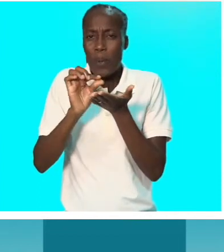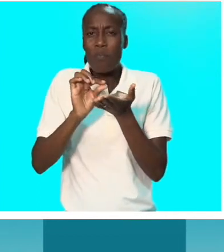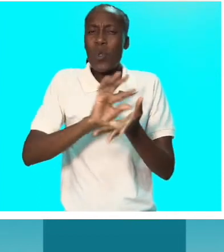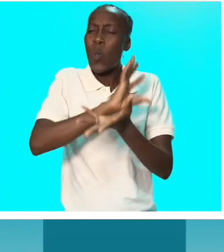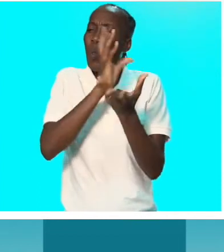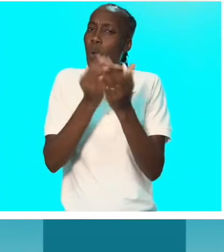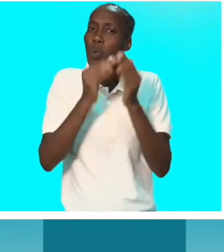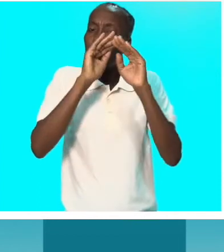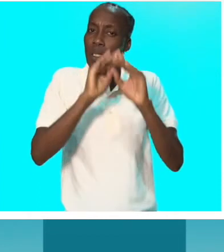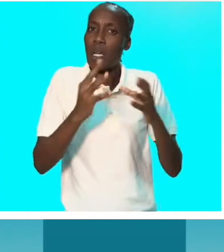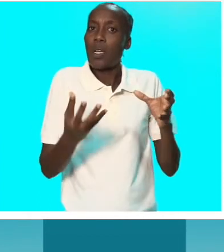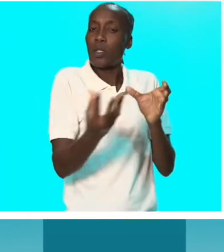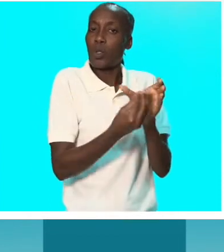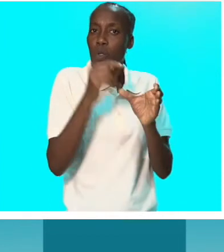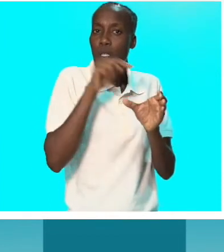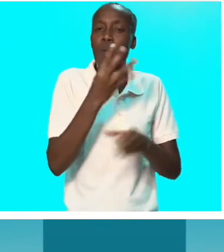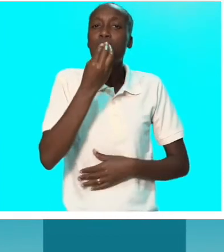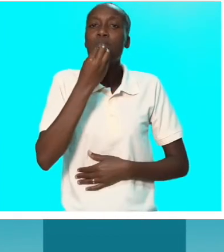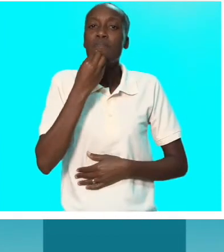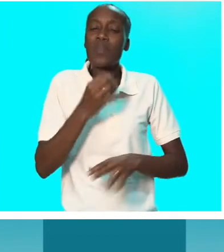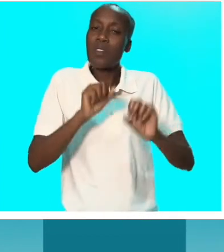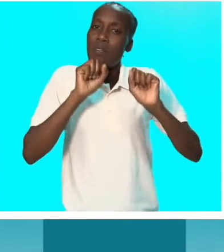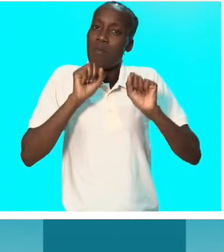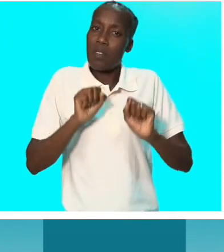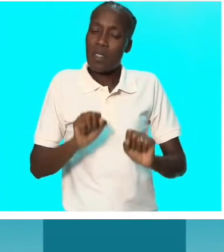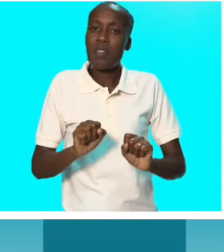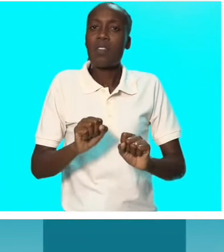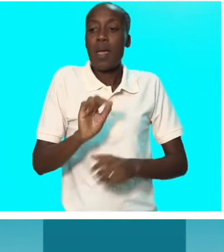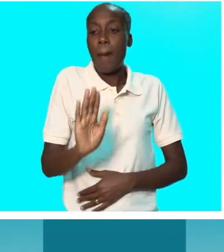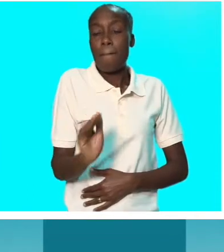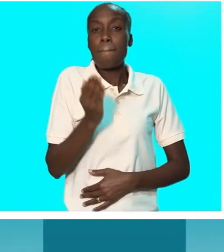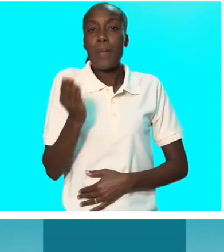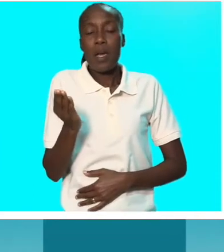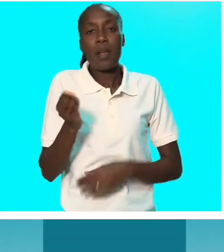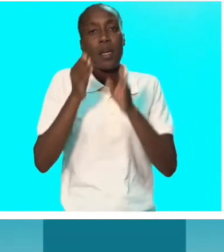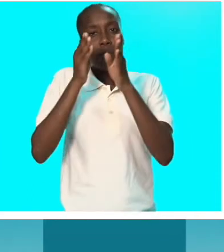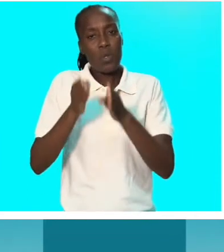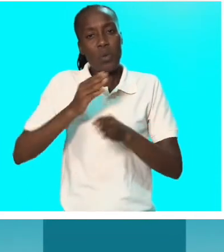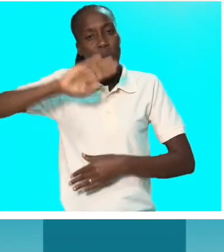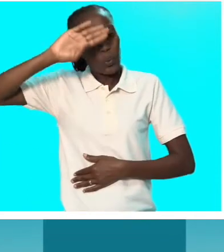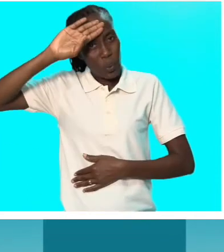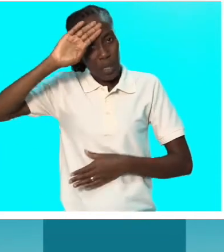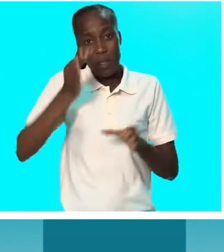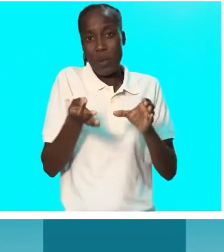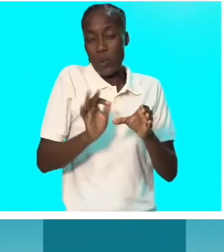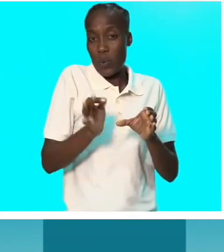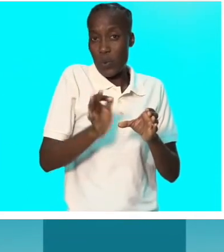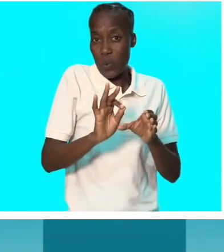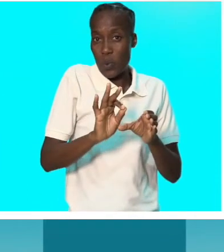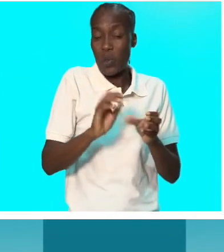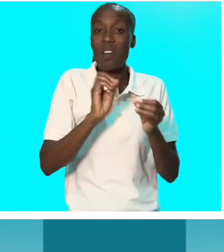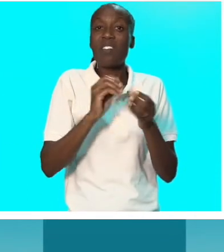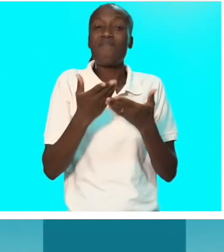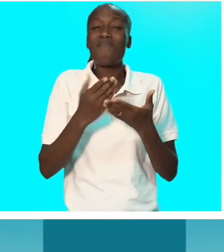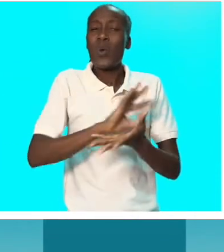incluam todos os nutrientes. Essa é a dieta, que devia ser a dieta para um doente com diabetes. Que